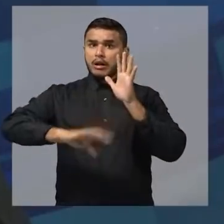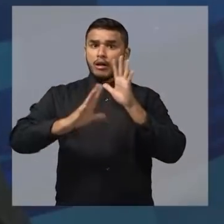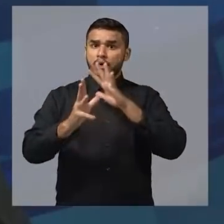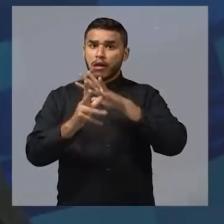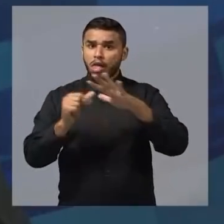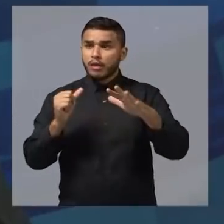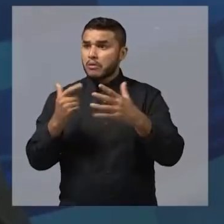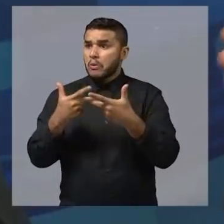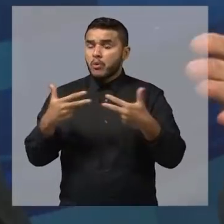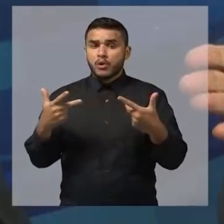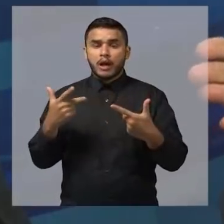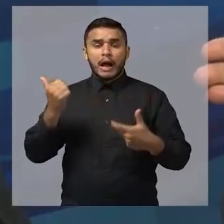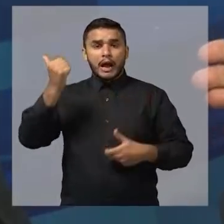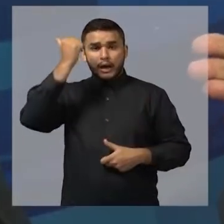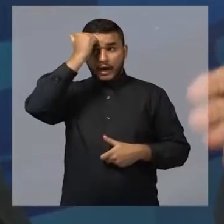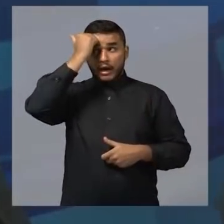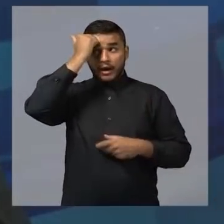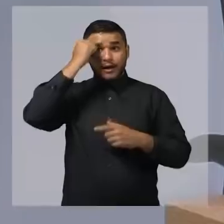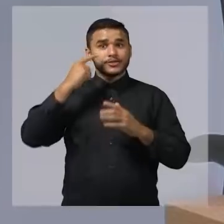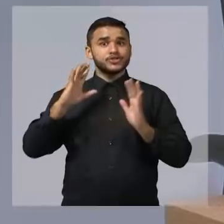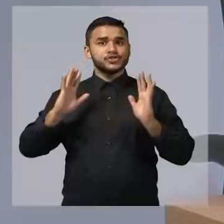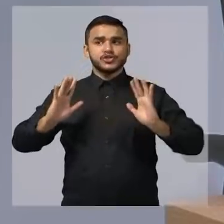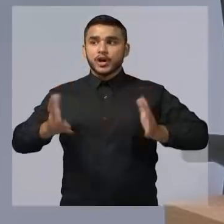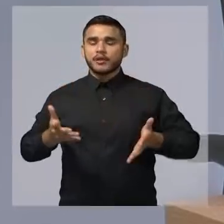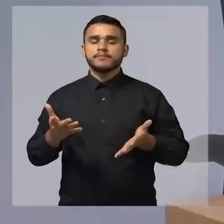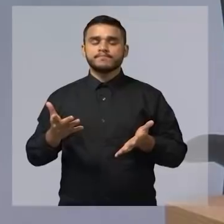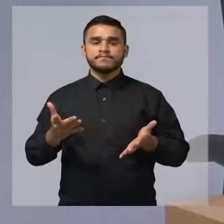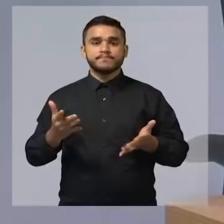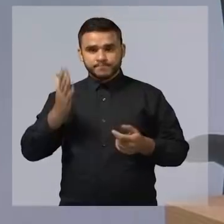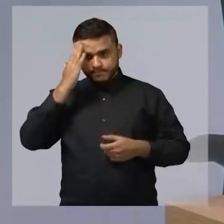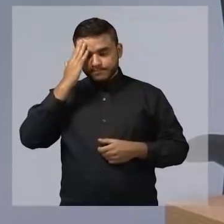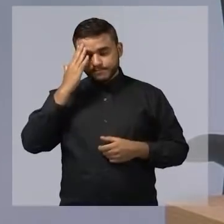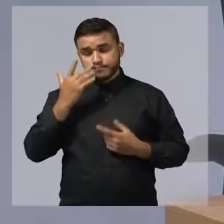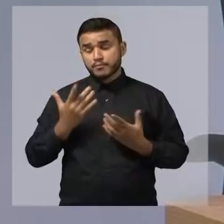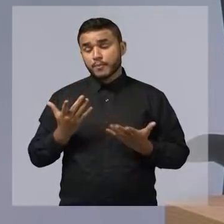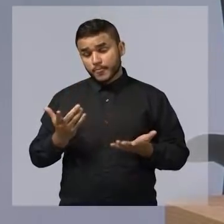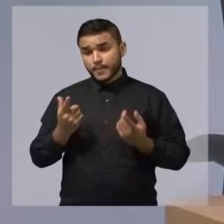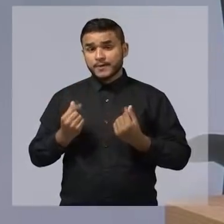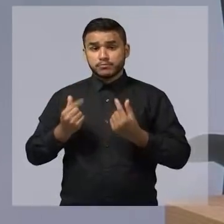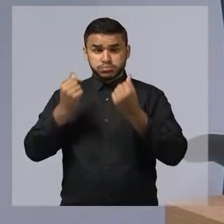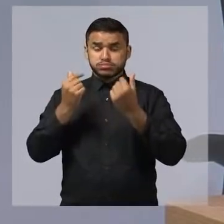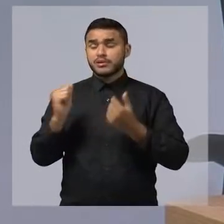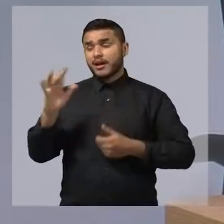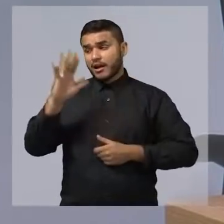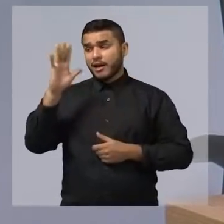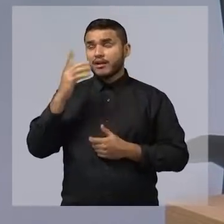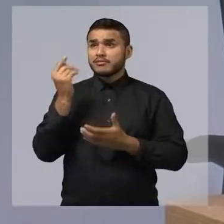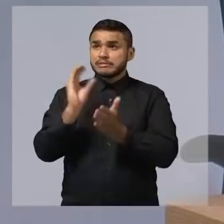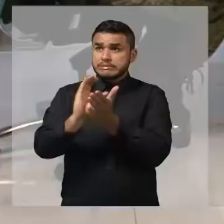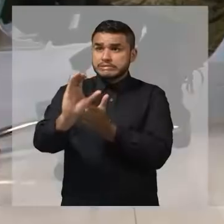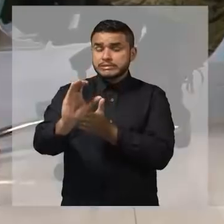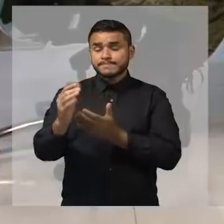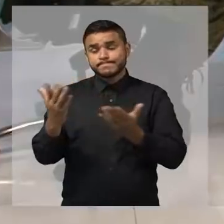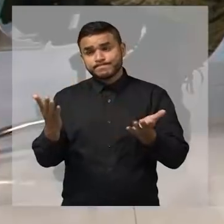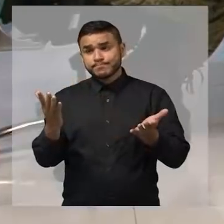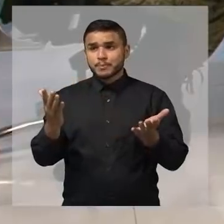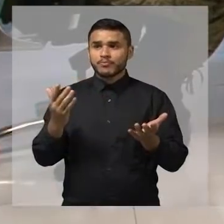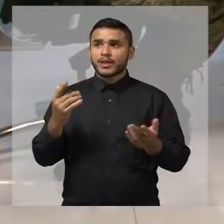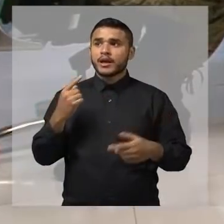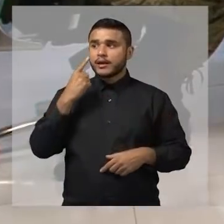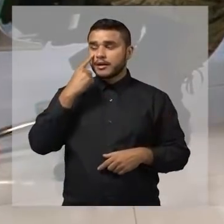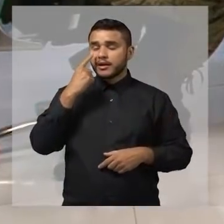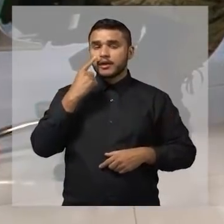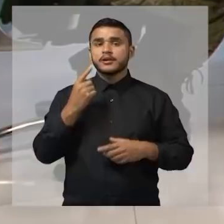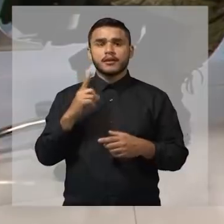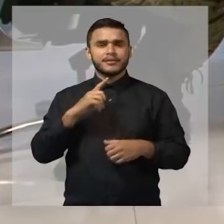caro, dentro das nossas prioridades, eu não sei se caberia investir tanto nisso. E de fato, tem